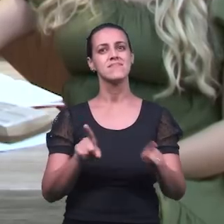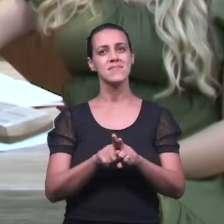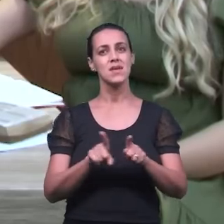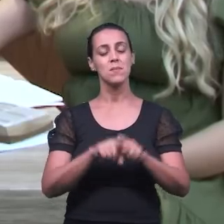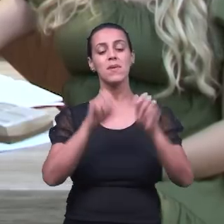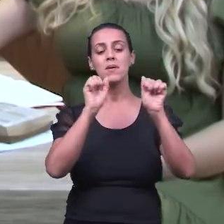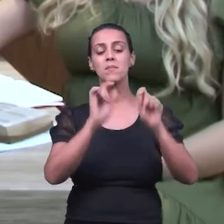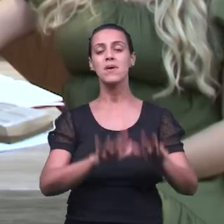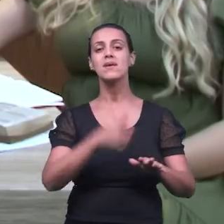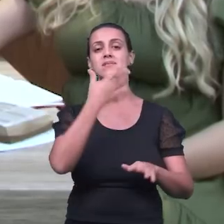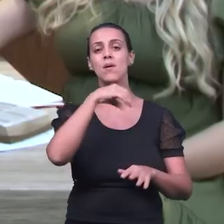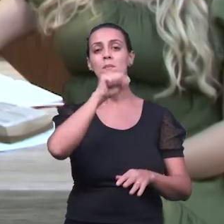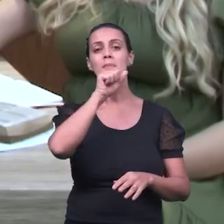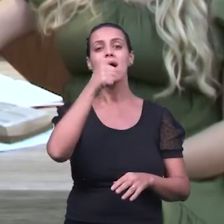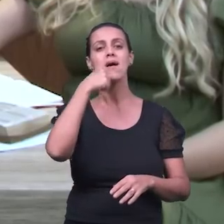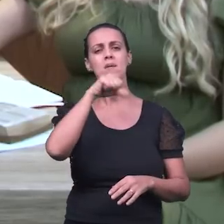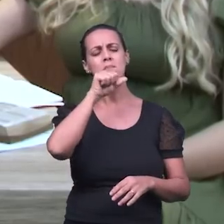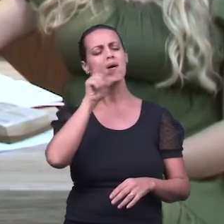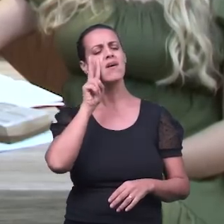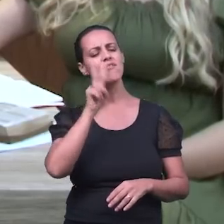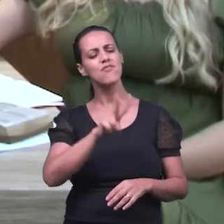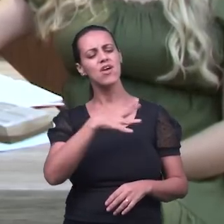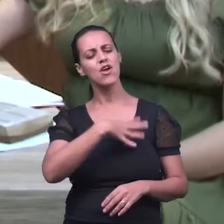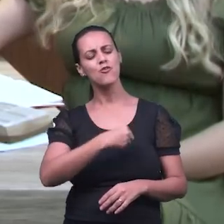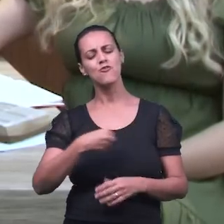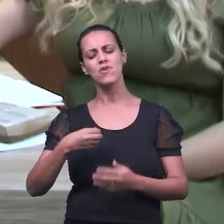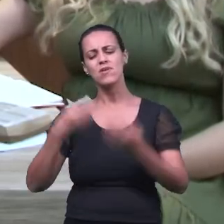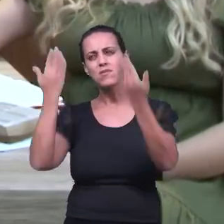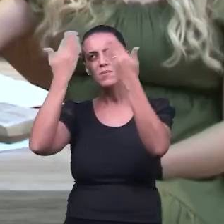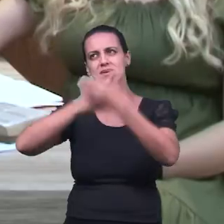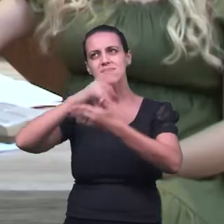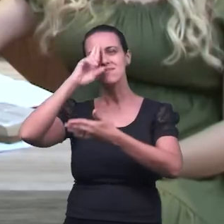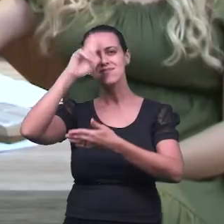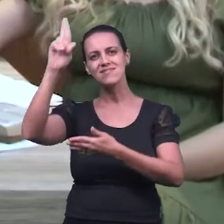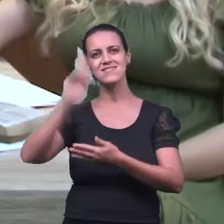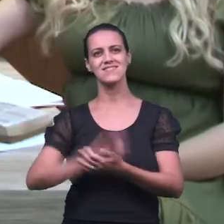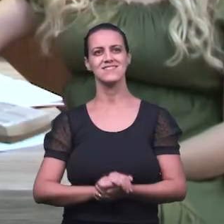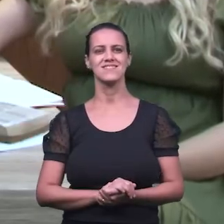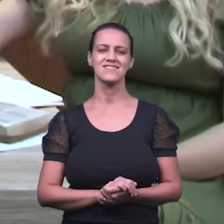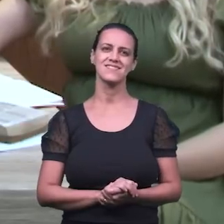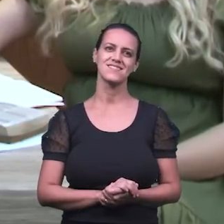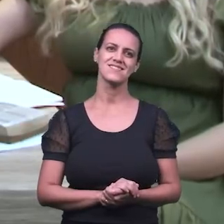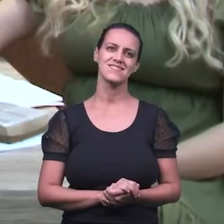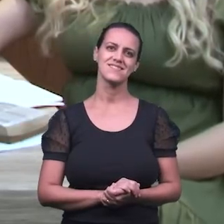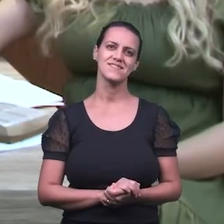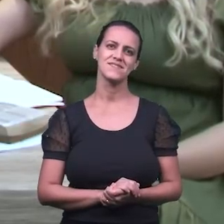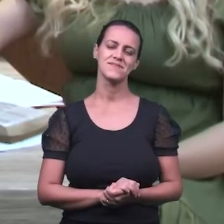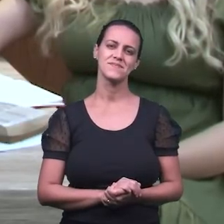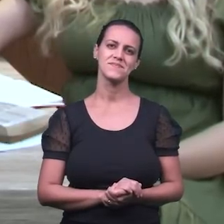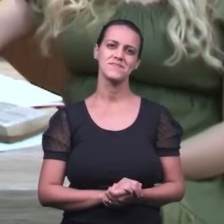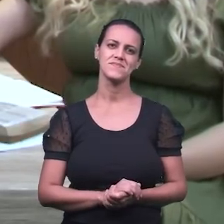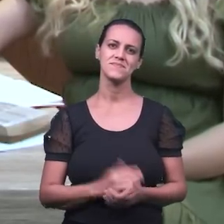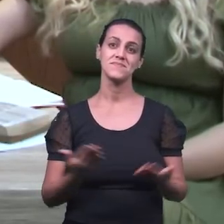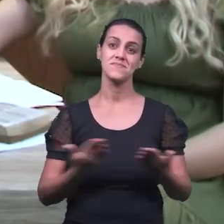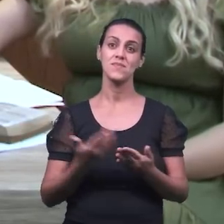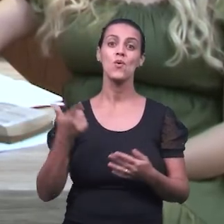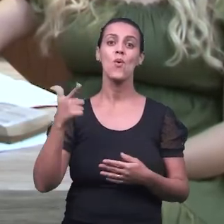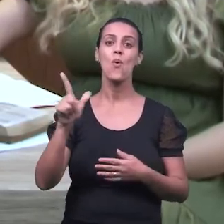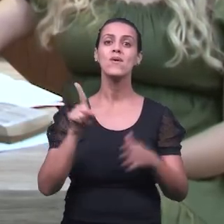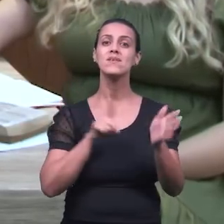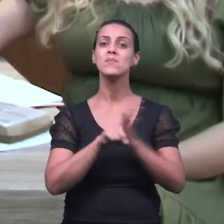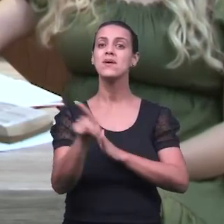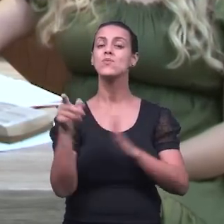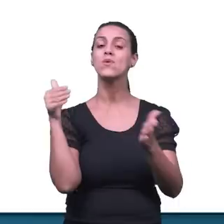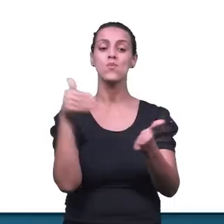também para os pais de verem seus filhos encaminhados na presença do Senhor. Glória a Jesus. Vamos então à nossa próxima pergunta, a